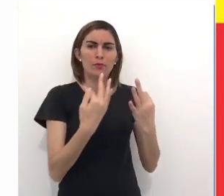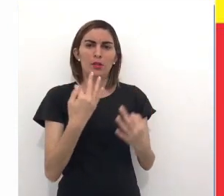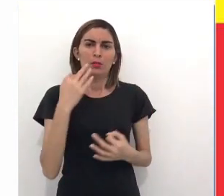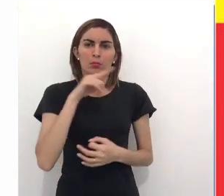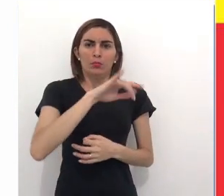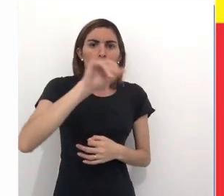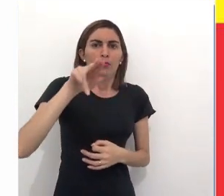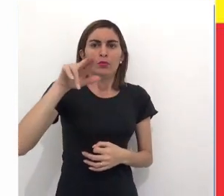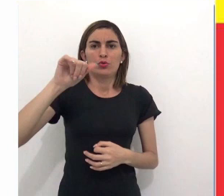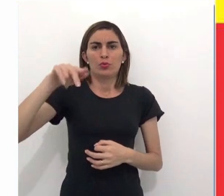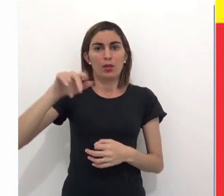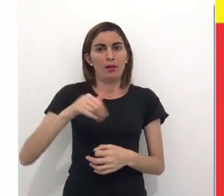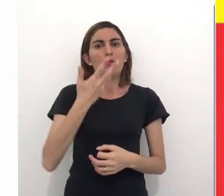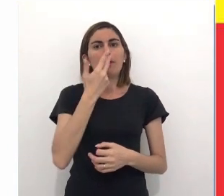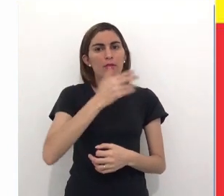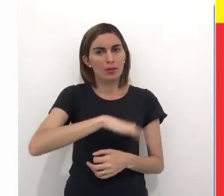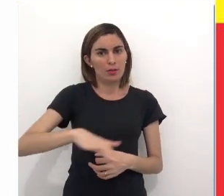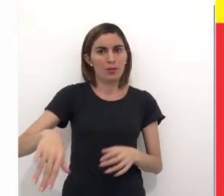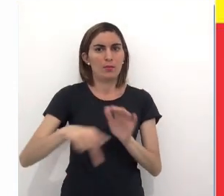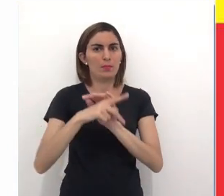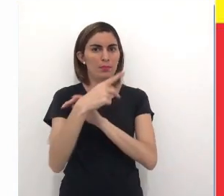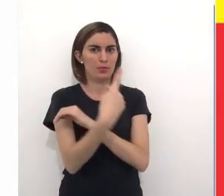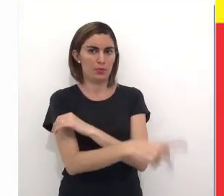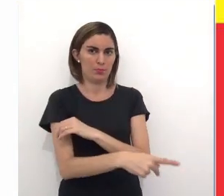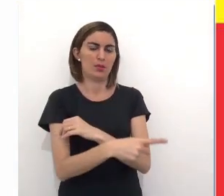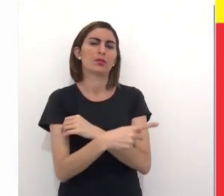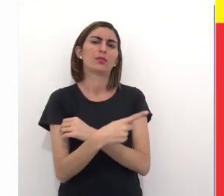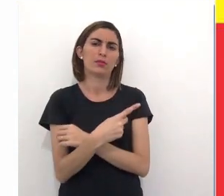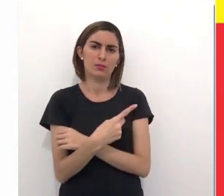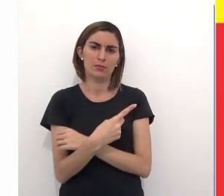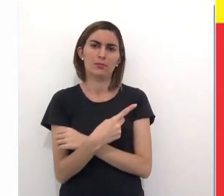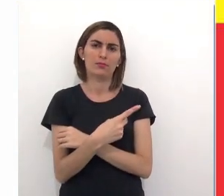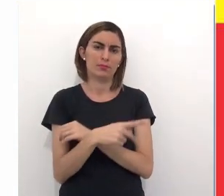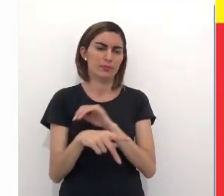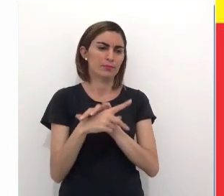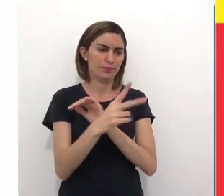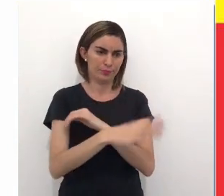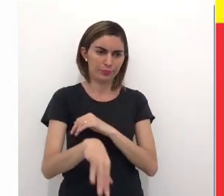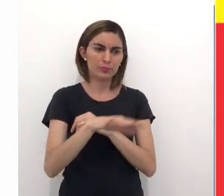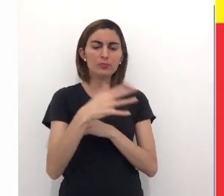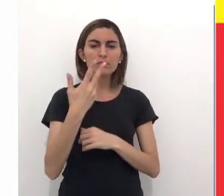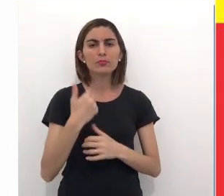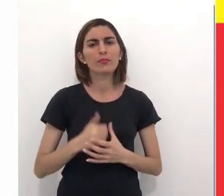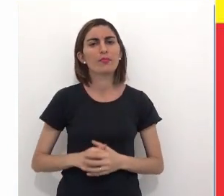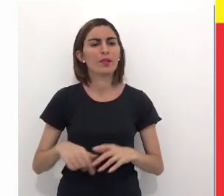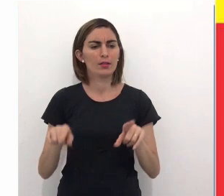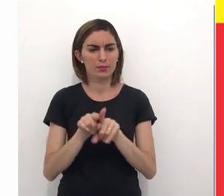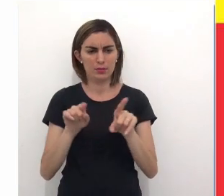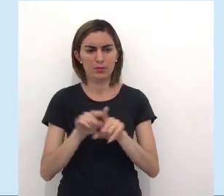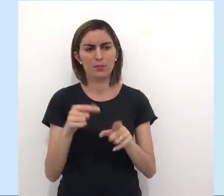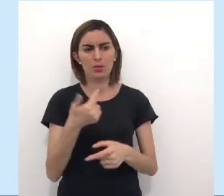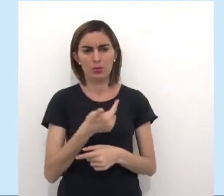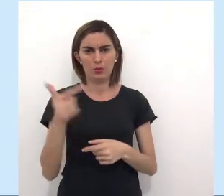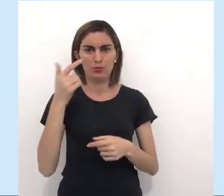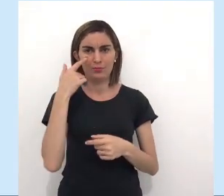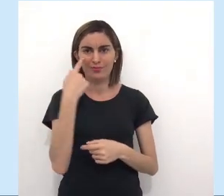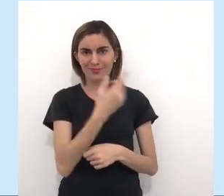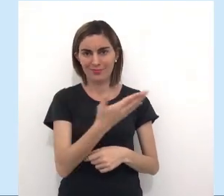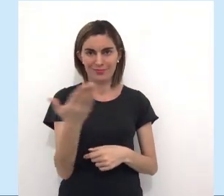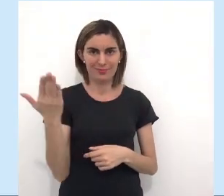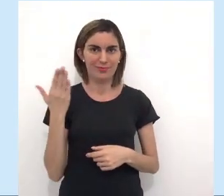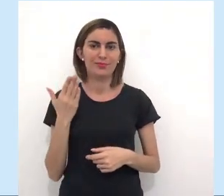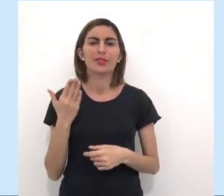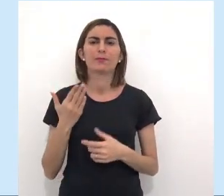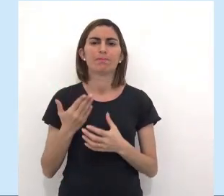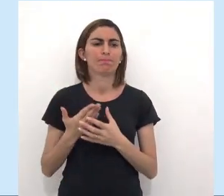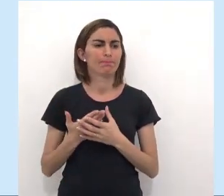pessoas da família Junqueira, inclusive crianças, que eram proprietárias da propriedade, né? Nós temos outro, como